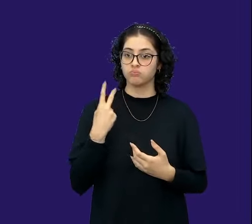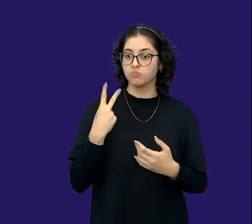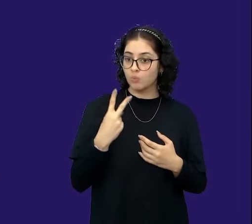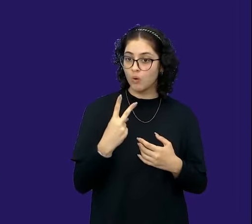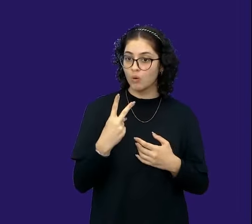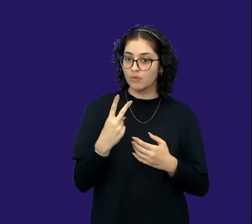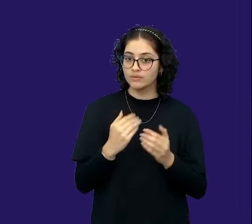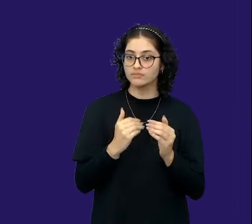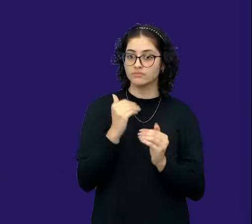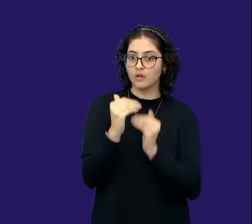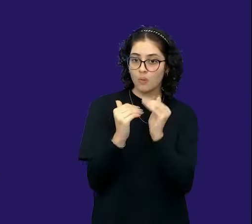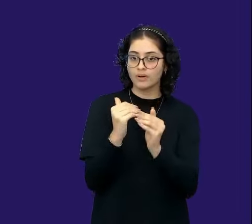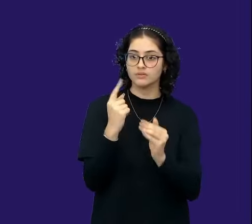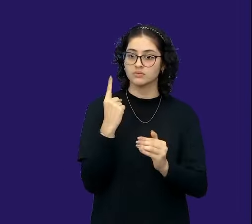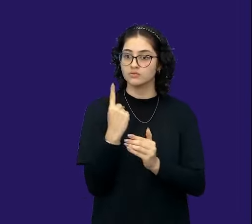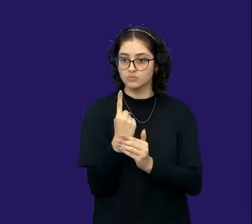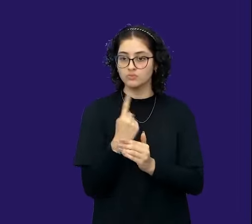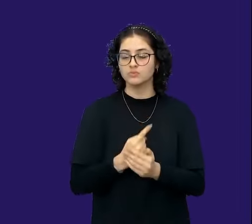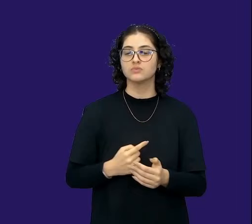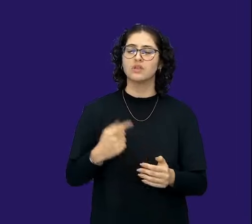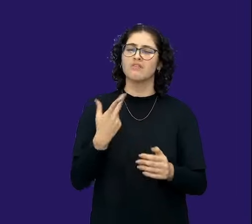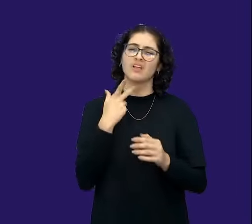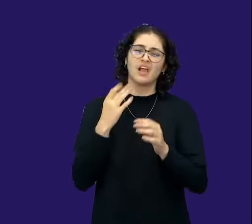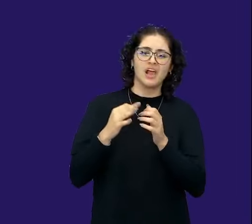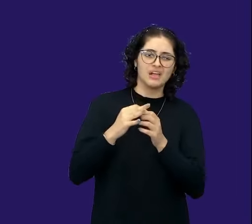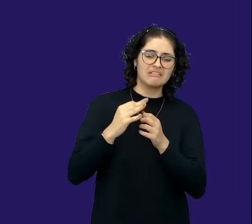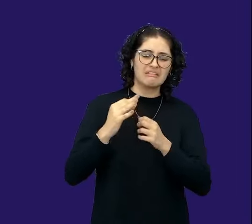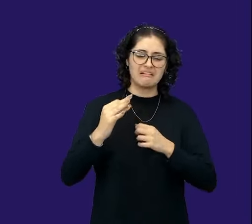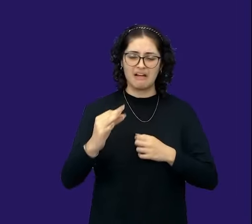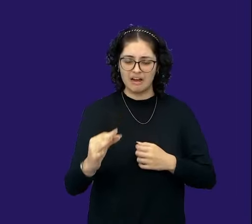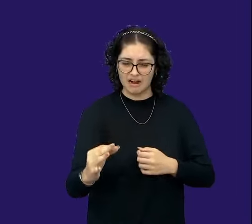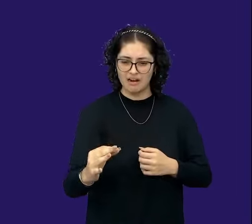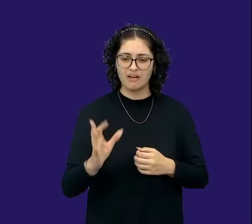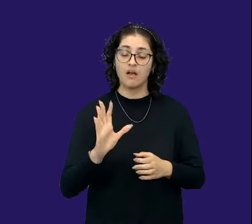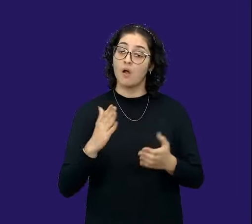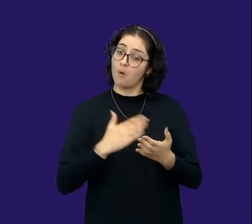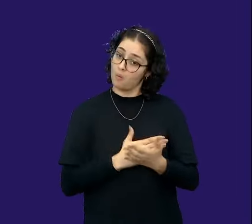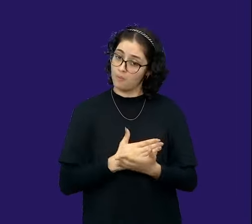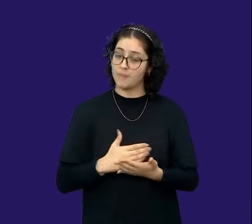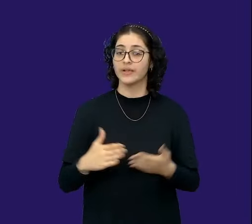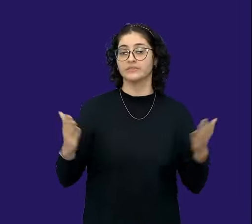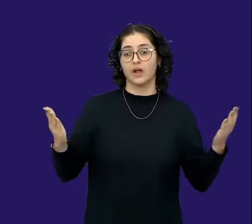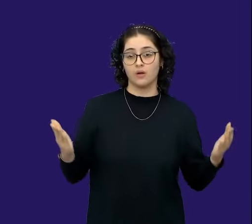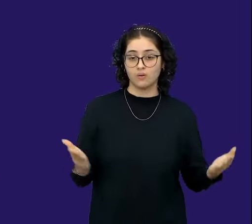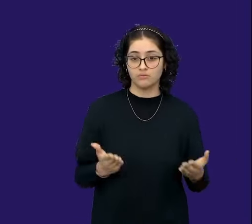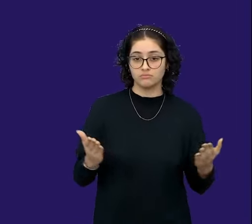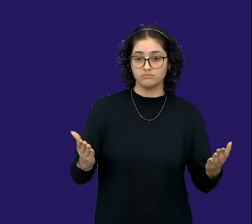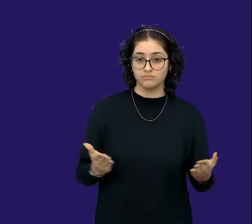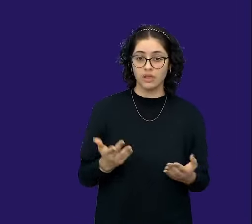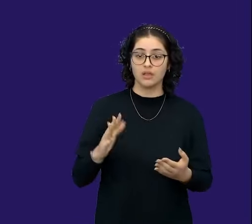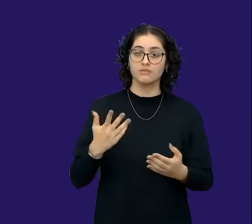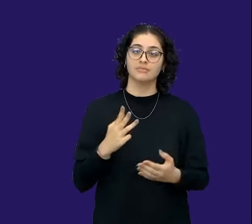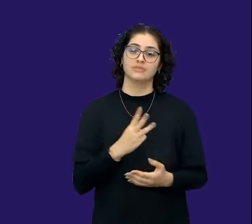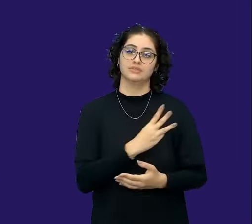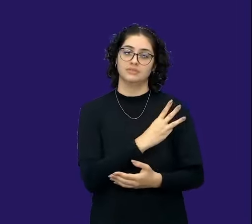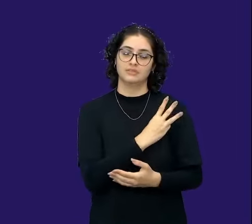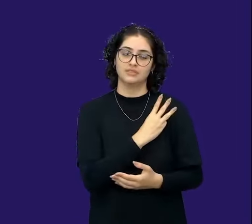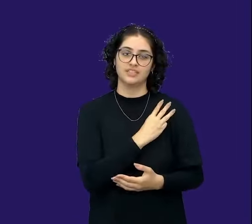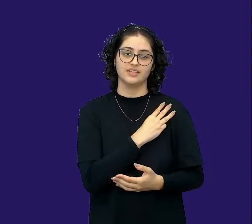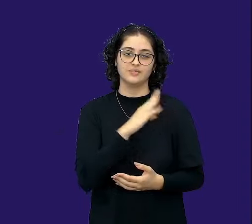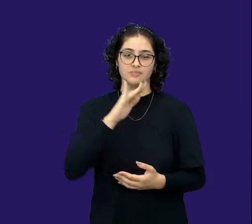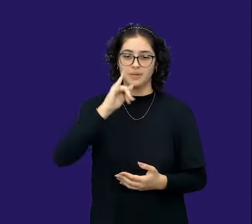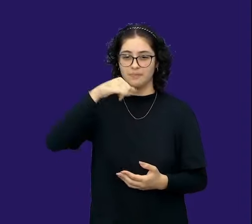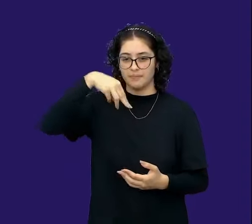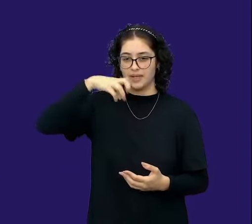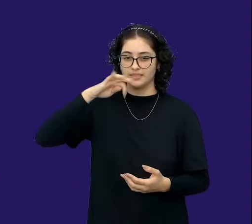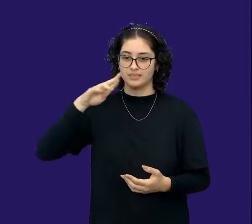nossa, Rosana, está tão distante, nós só vamos dar esse início a essa sequência no 3º bimestre. Mas é que o